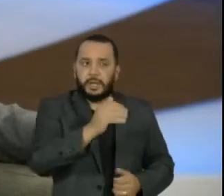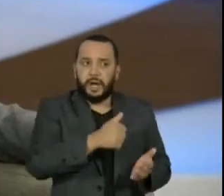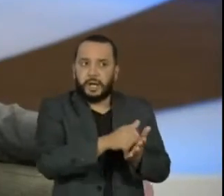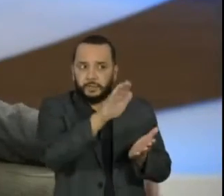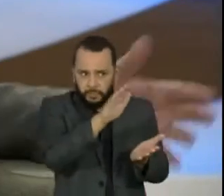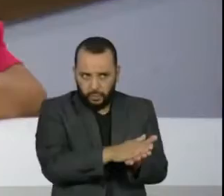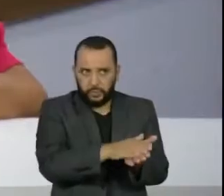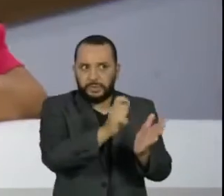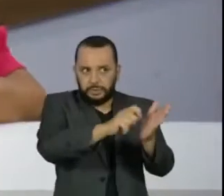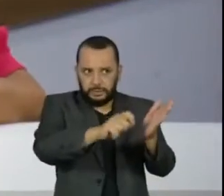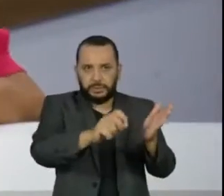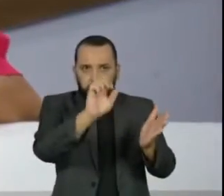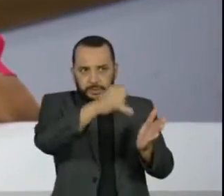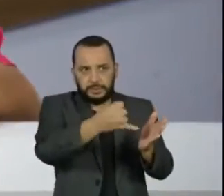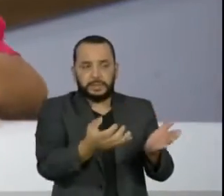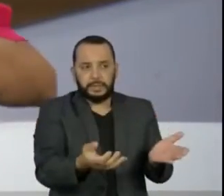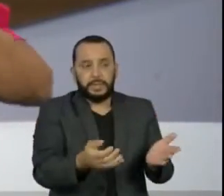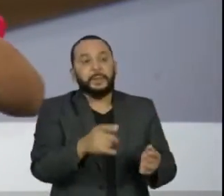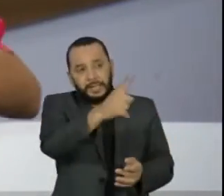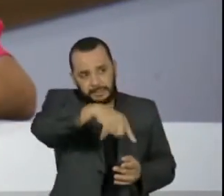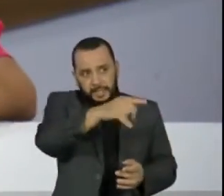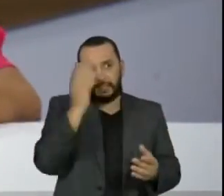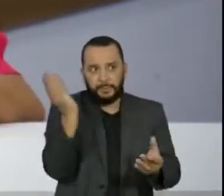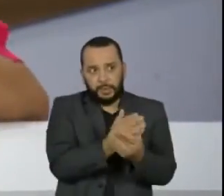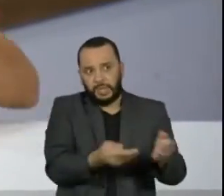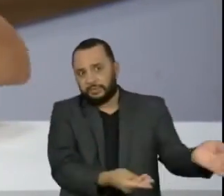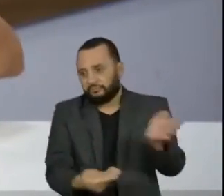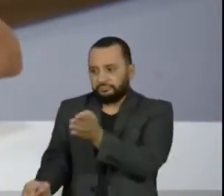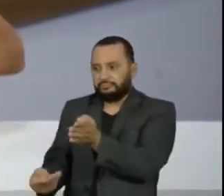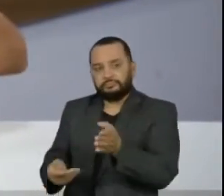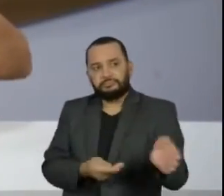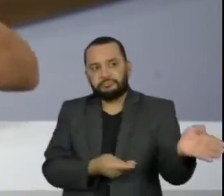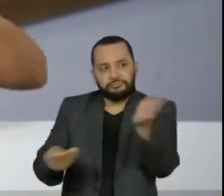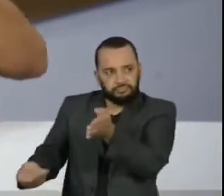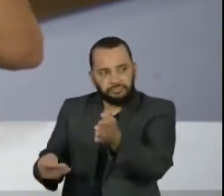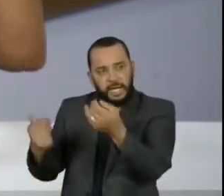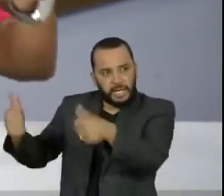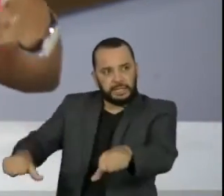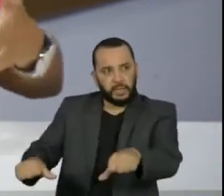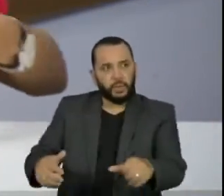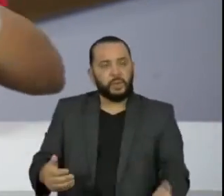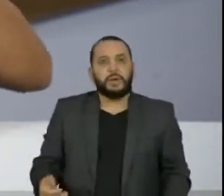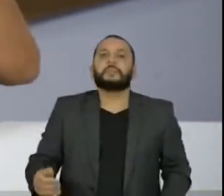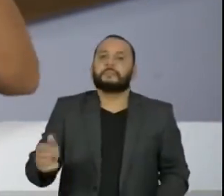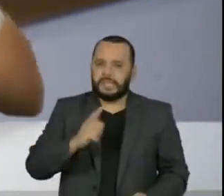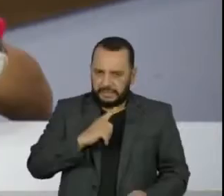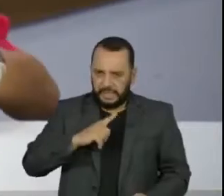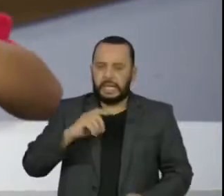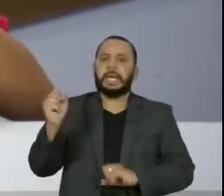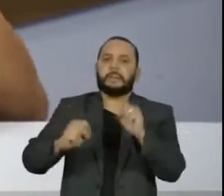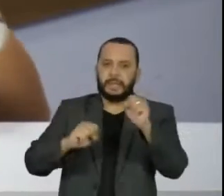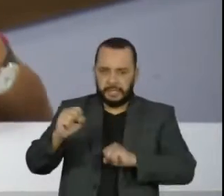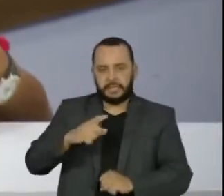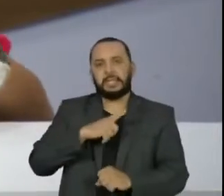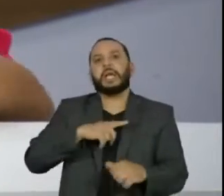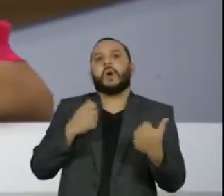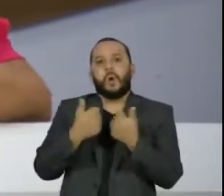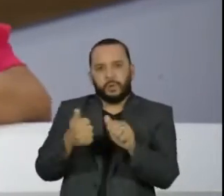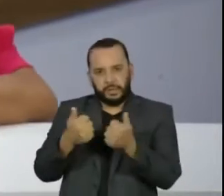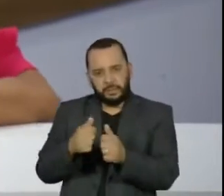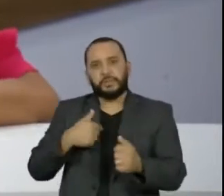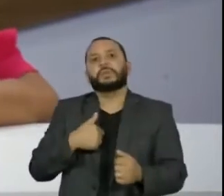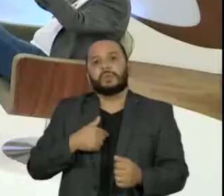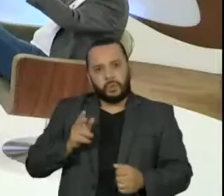foram aplicadas. Mas eles recorreram. Mas eles estão... E mesmo depois de recorrer, muitas empresas, muitos ônibus circularam